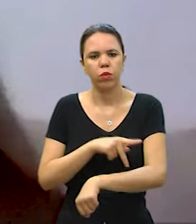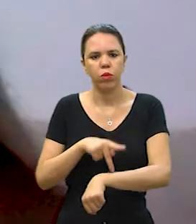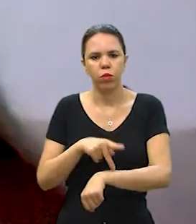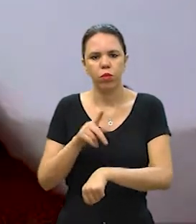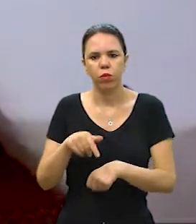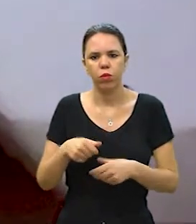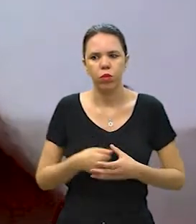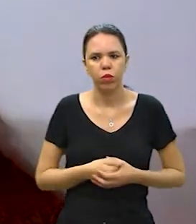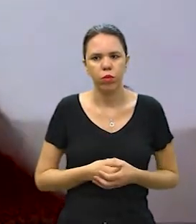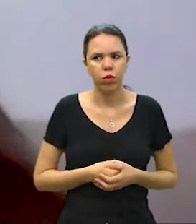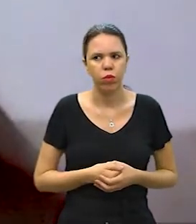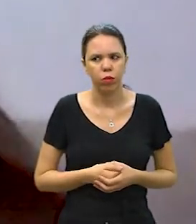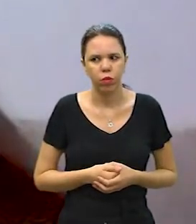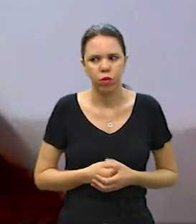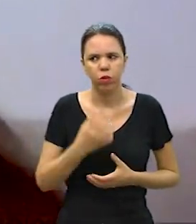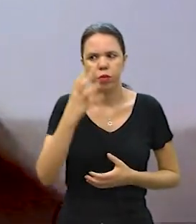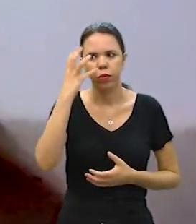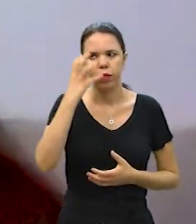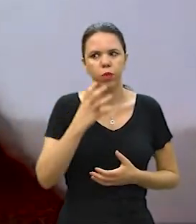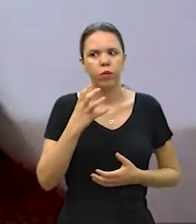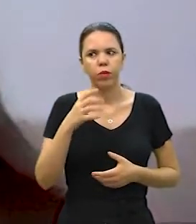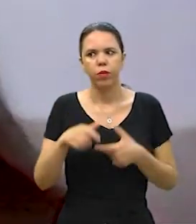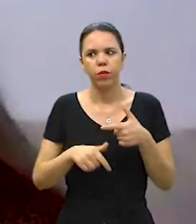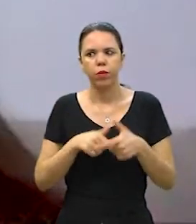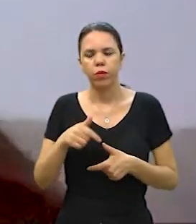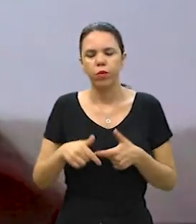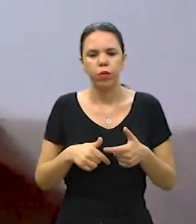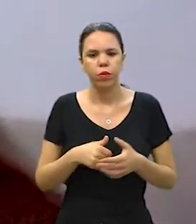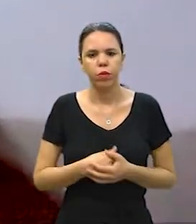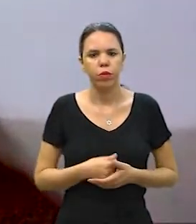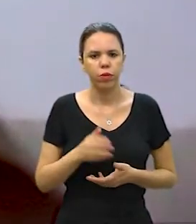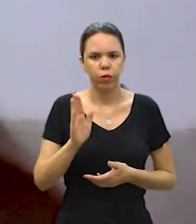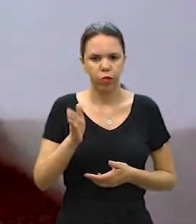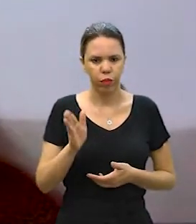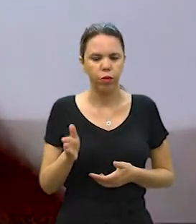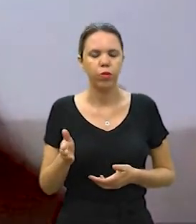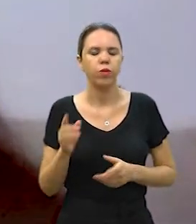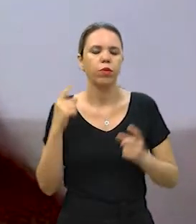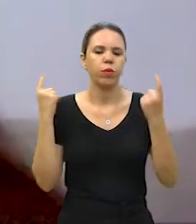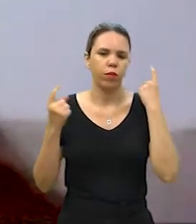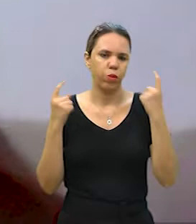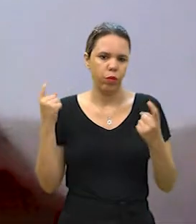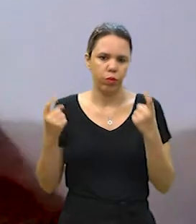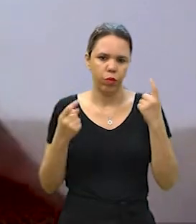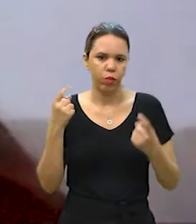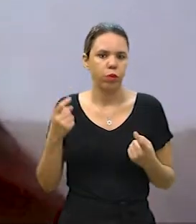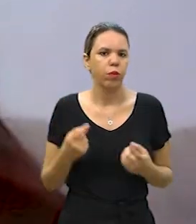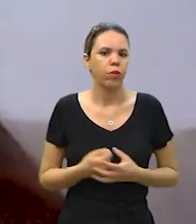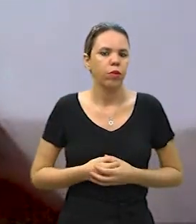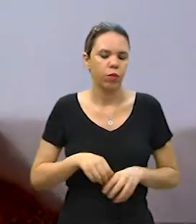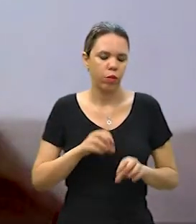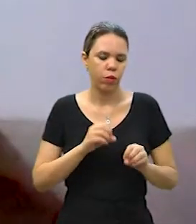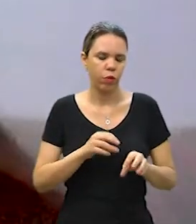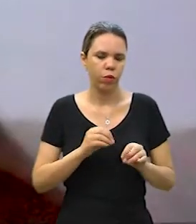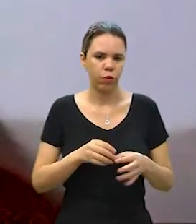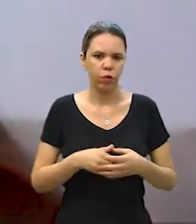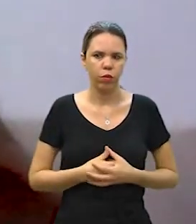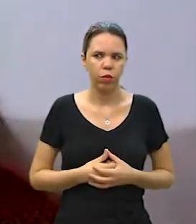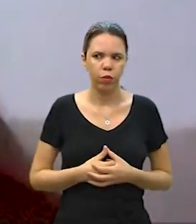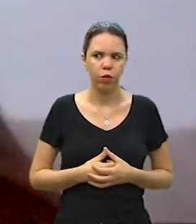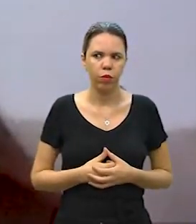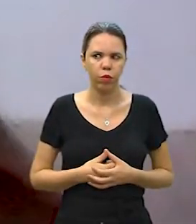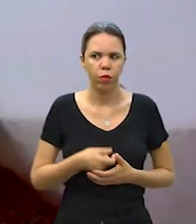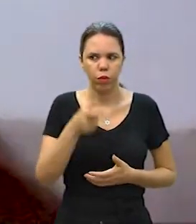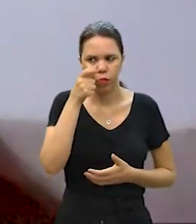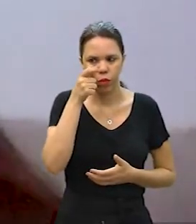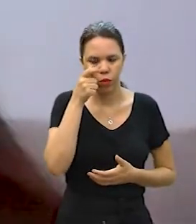que são, né, sérios e que trabalham, já estão aí preocupados com essas questões da educação, mas o que